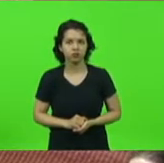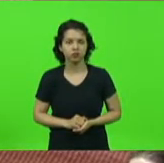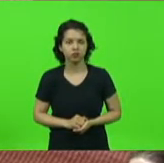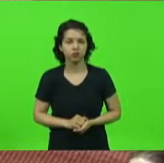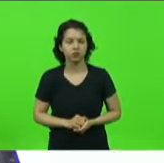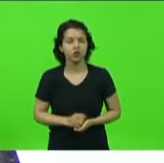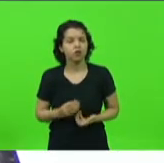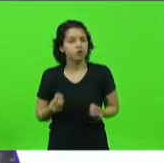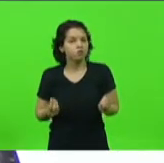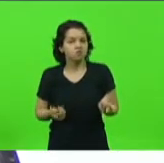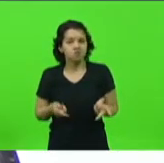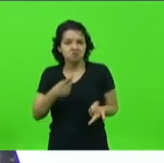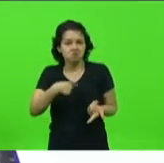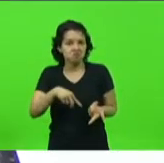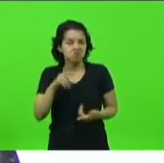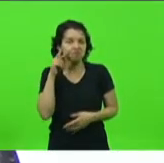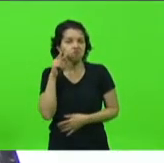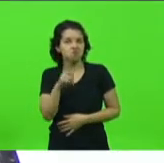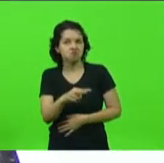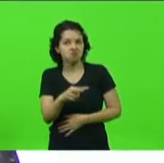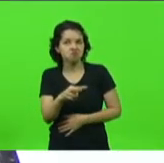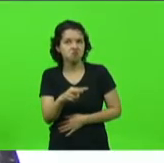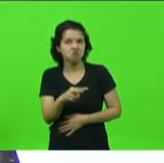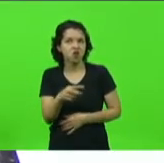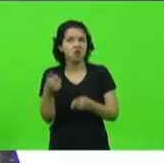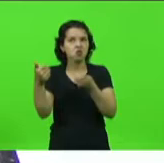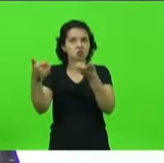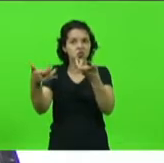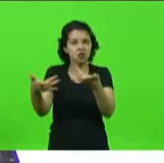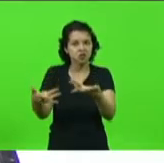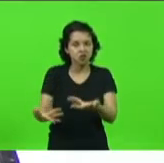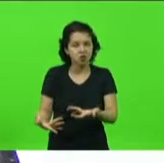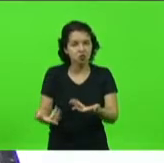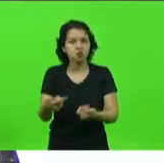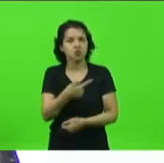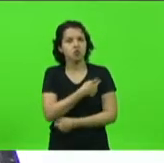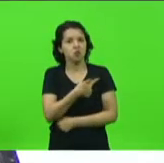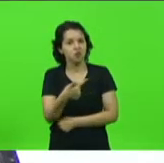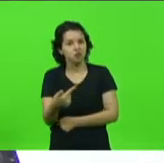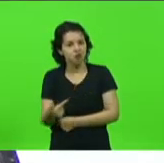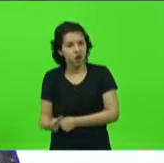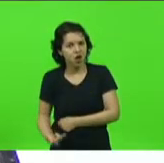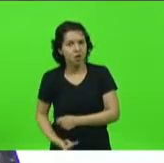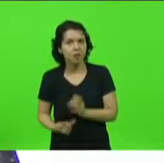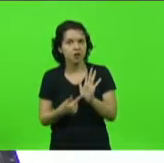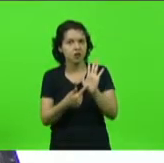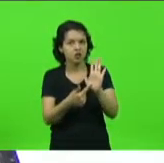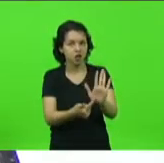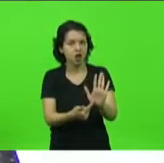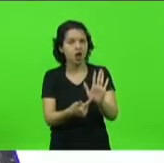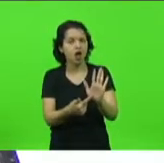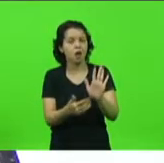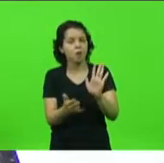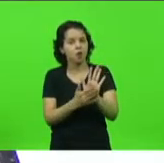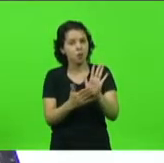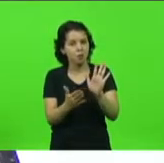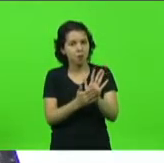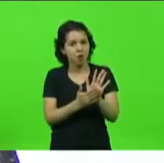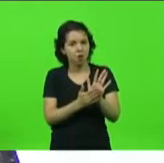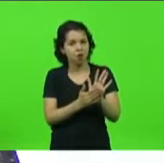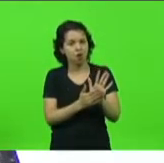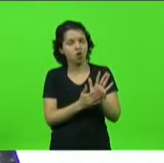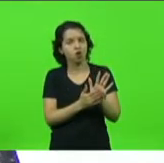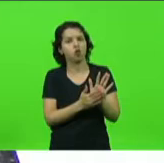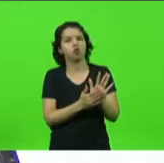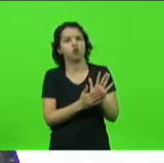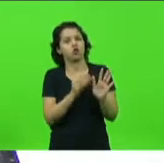Nós observamos as justificativas do governo para apresentar a proposta de reposição